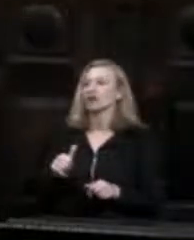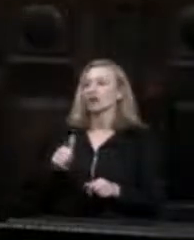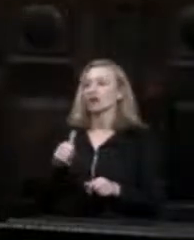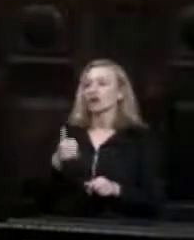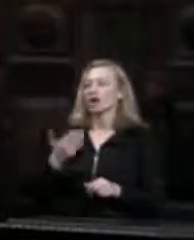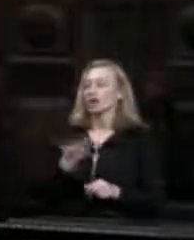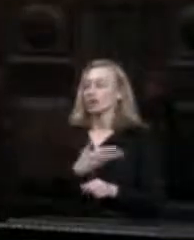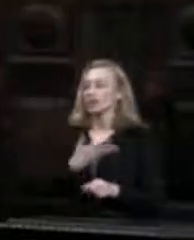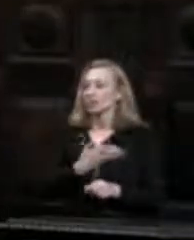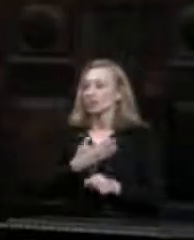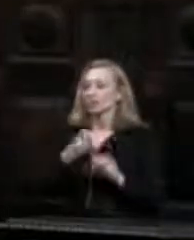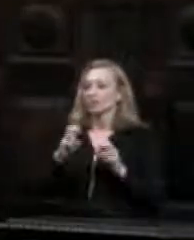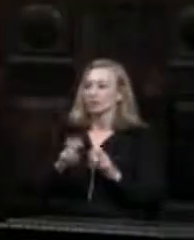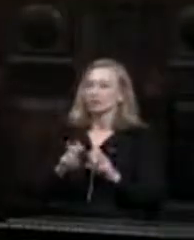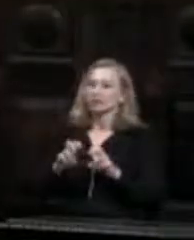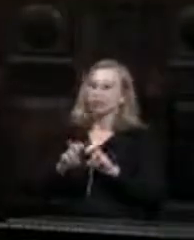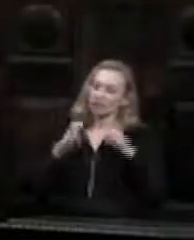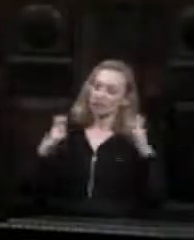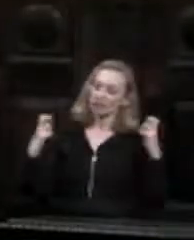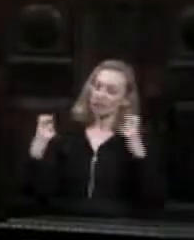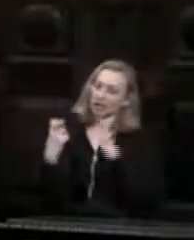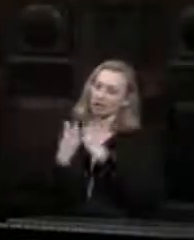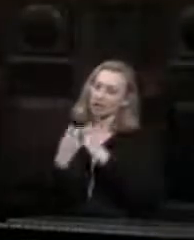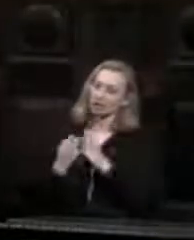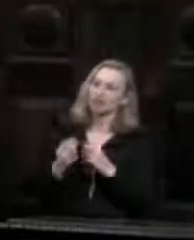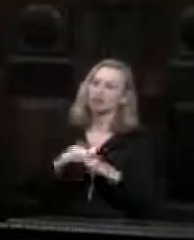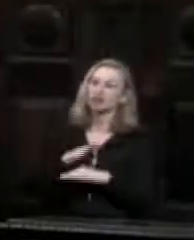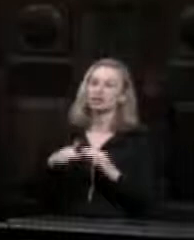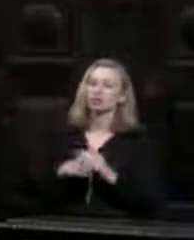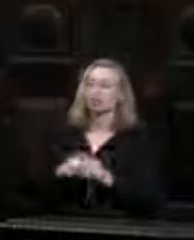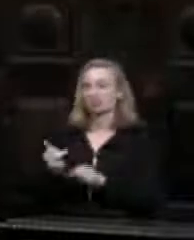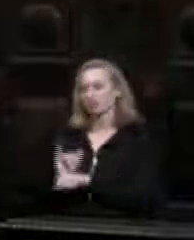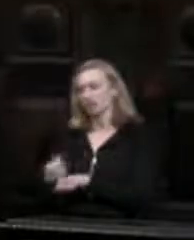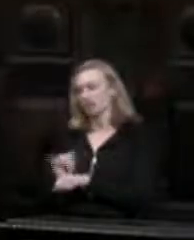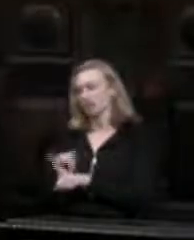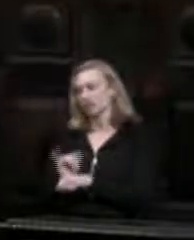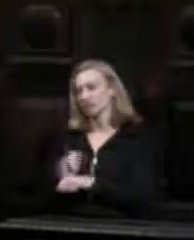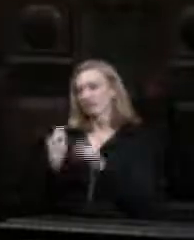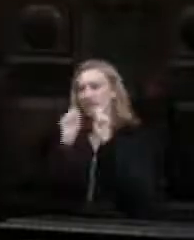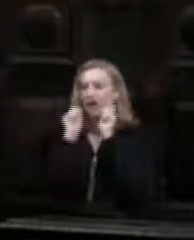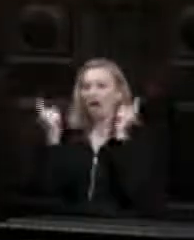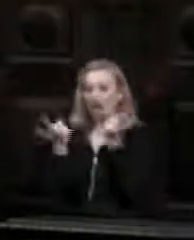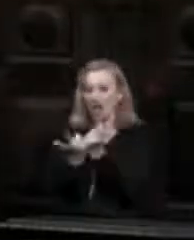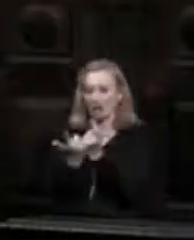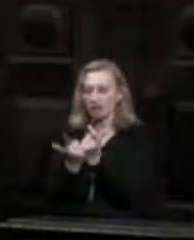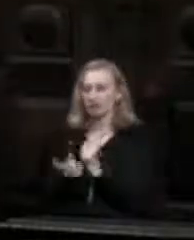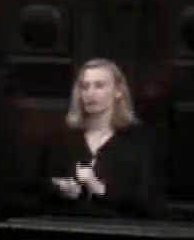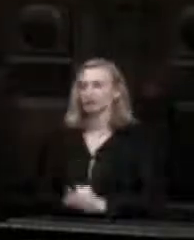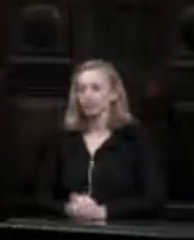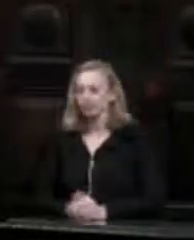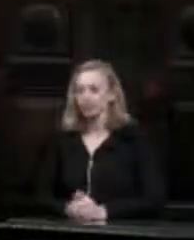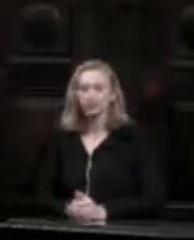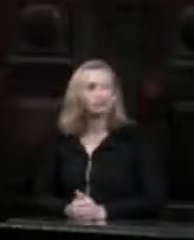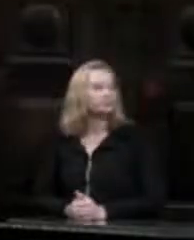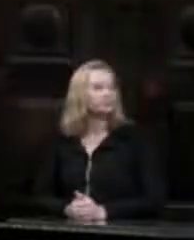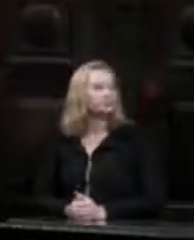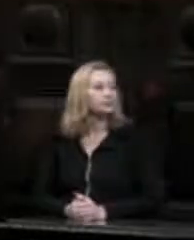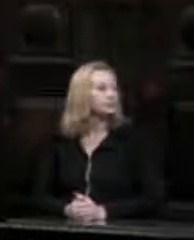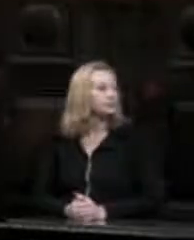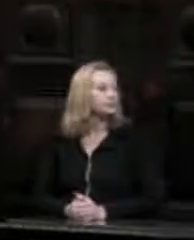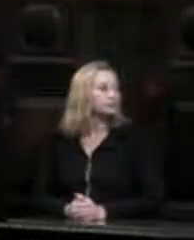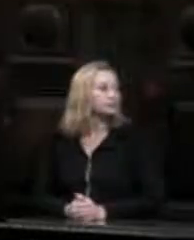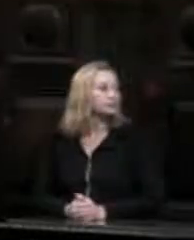aqueles que nos assistem pela TV Alerj e aqueles que nos acompanham pelas redes